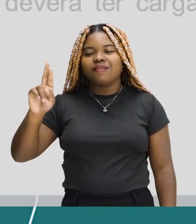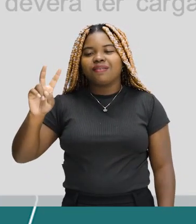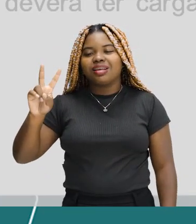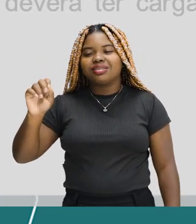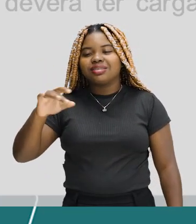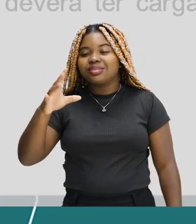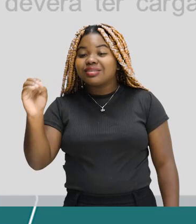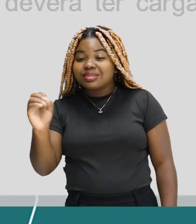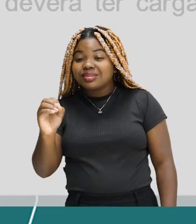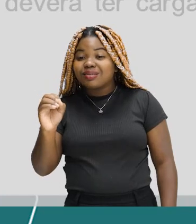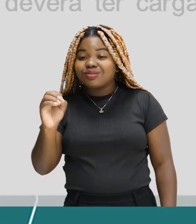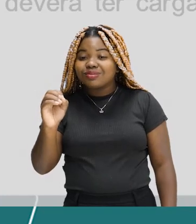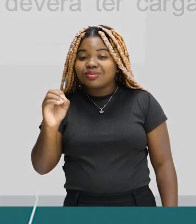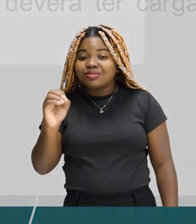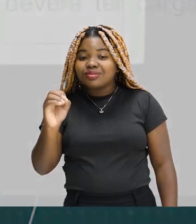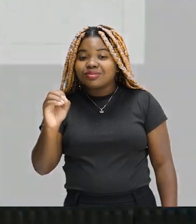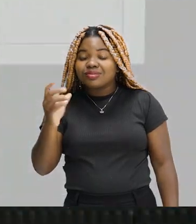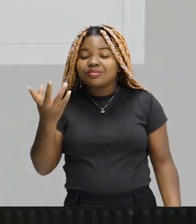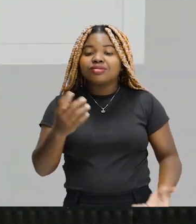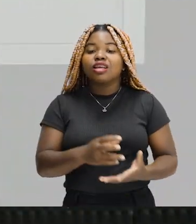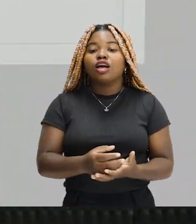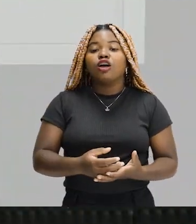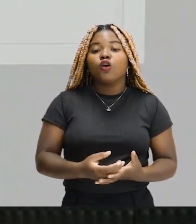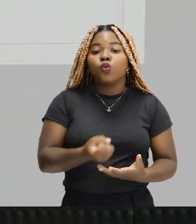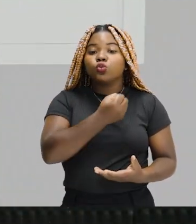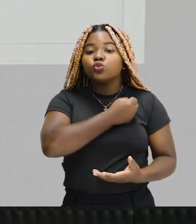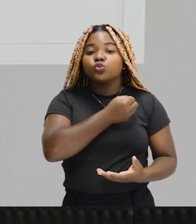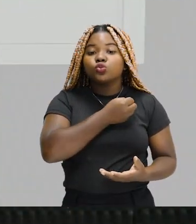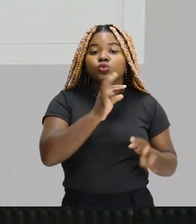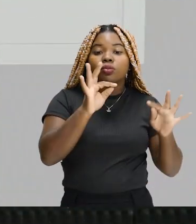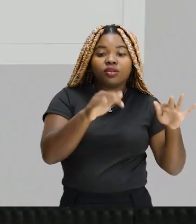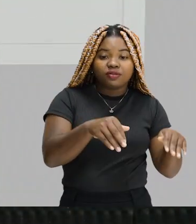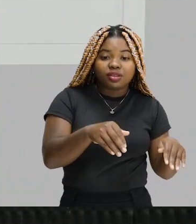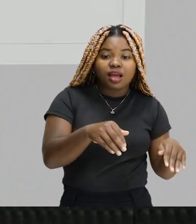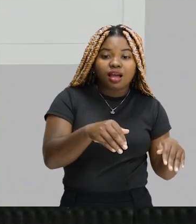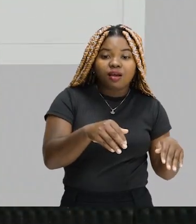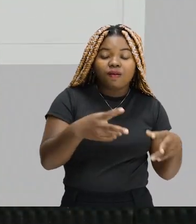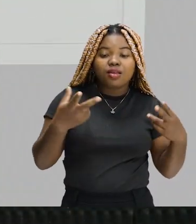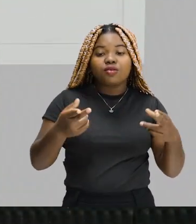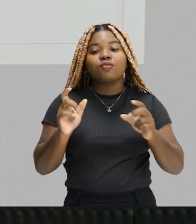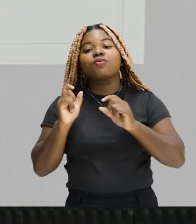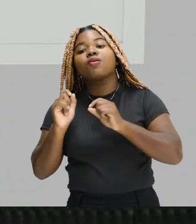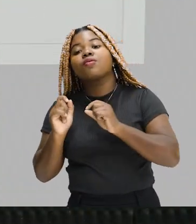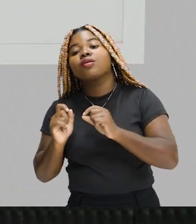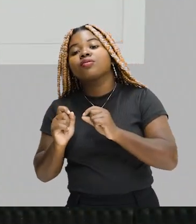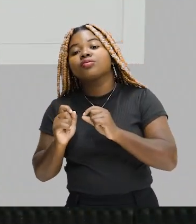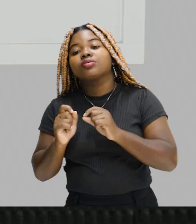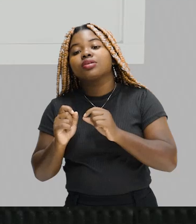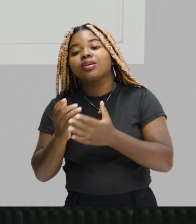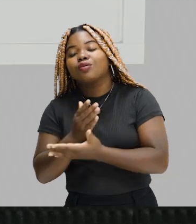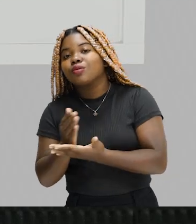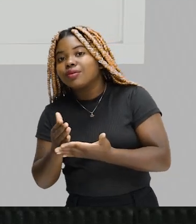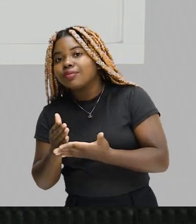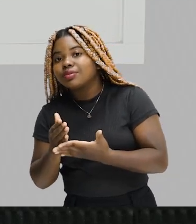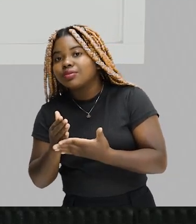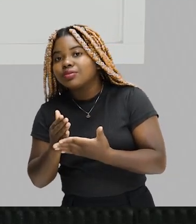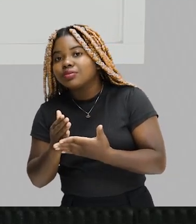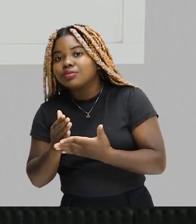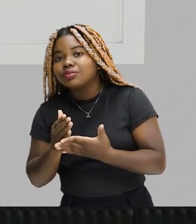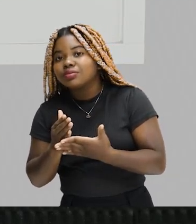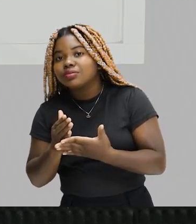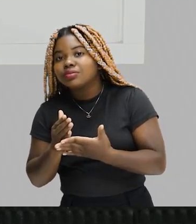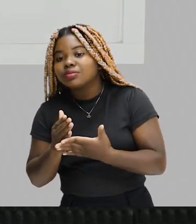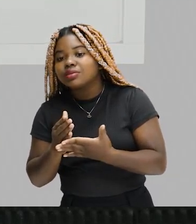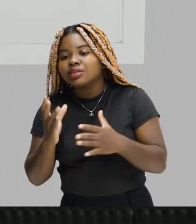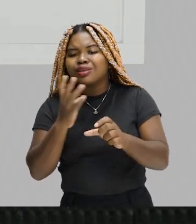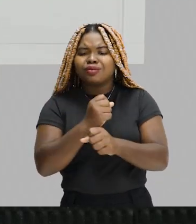conservação das cargas, a carga final, né? A carga final tem que ser igual à carga inicial. Né? Então, a